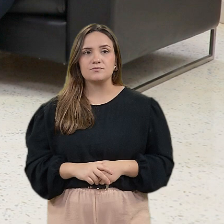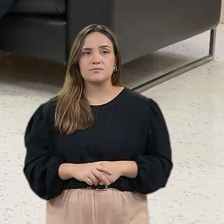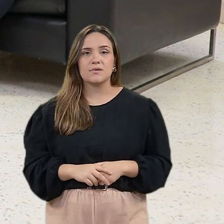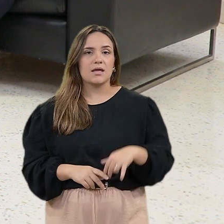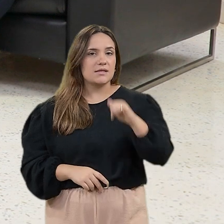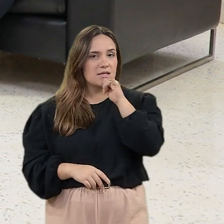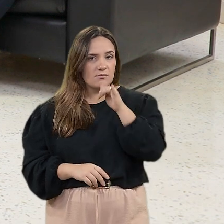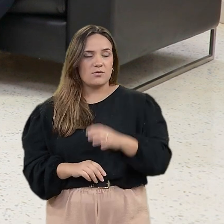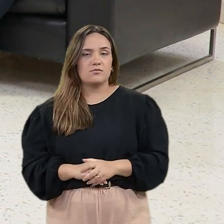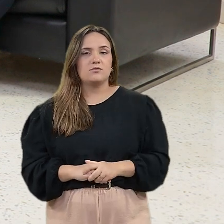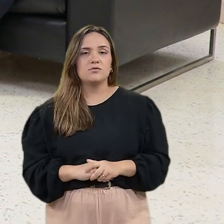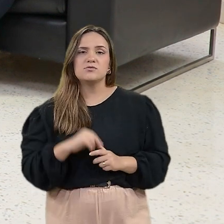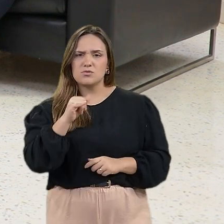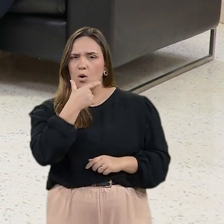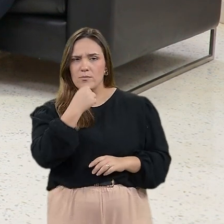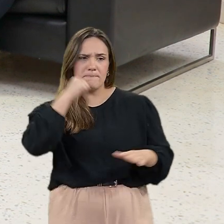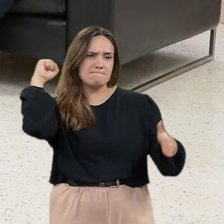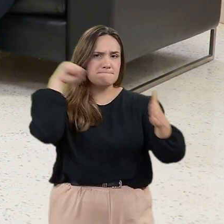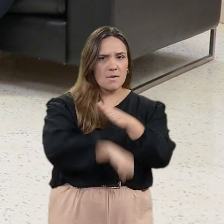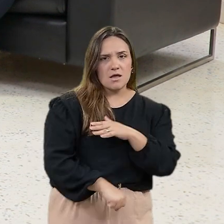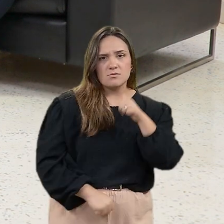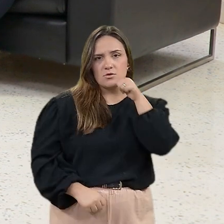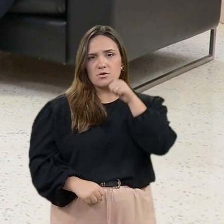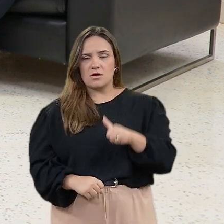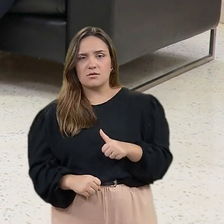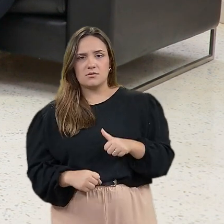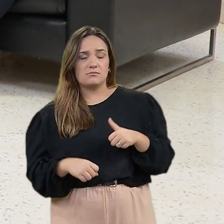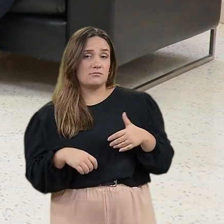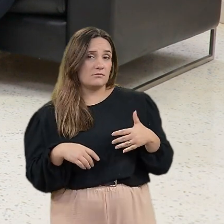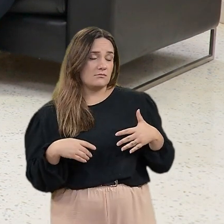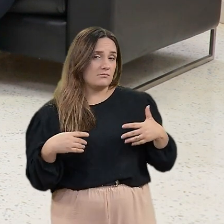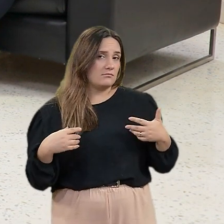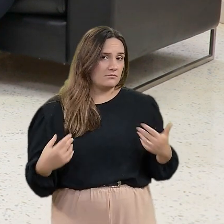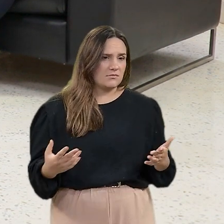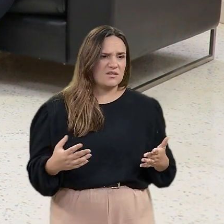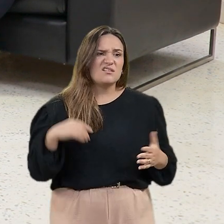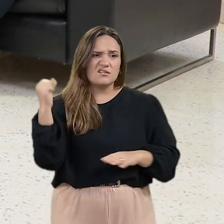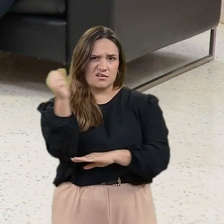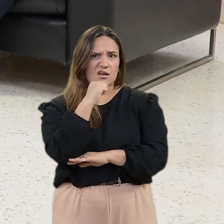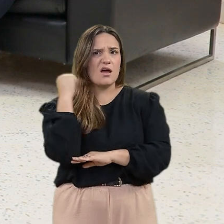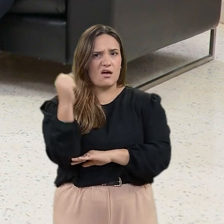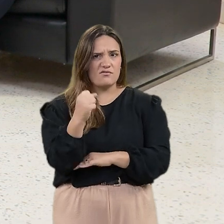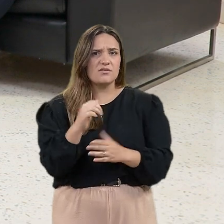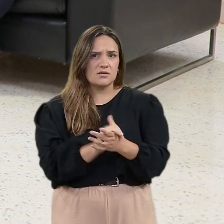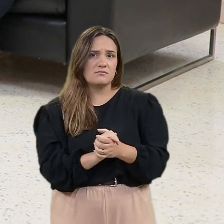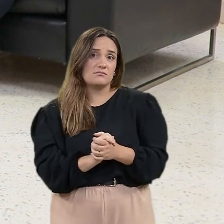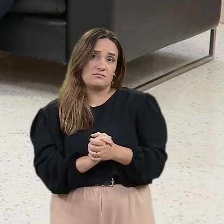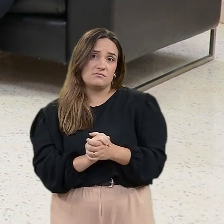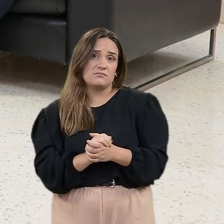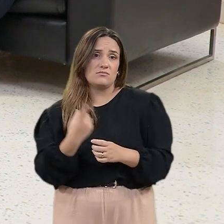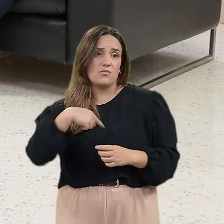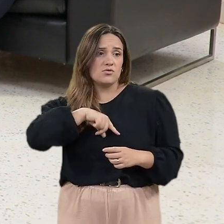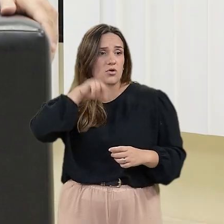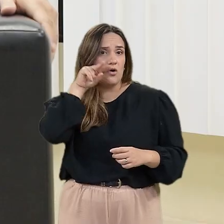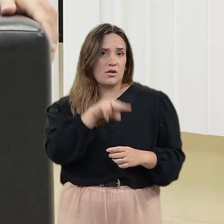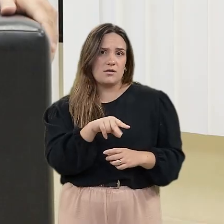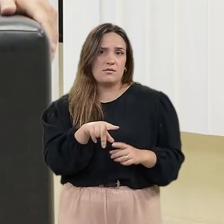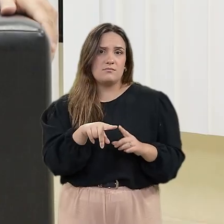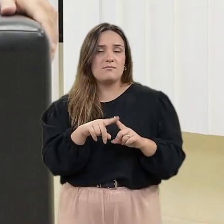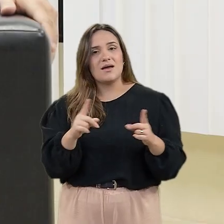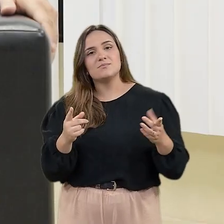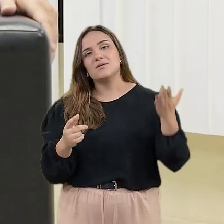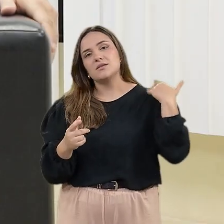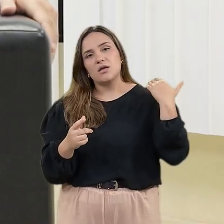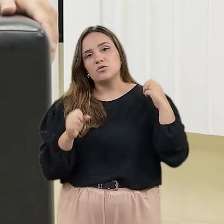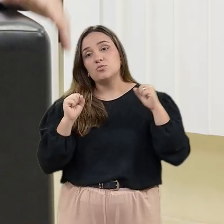Então você tinha ali uma agressão contra a mulher, uma situação assim, que a gente vê que é grave, assim, socialmente falando, e